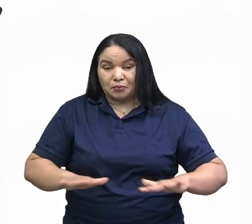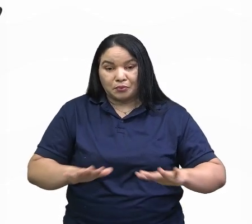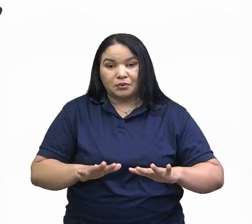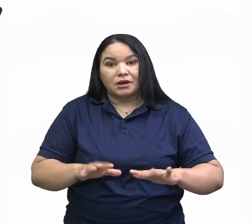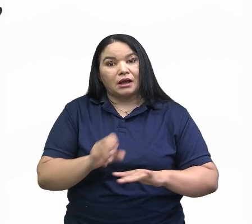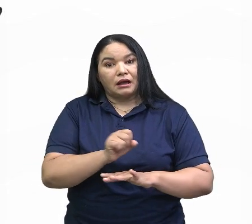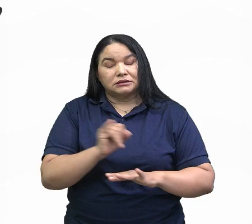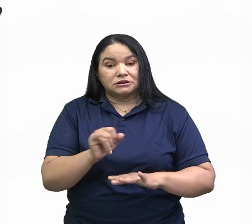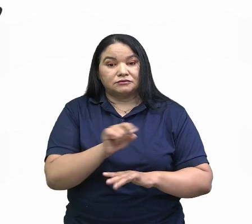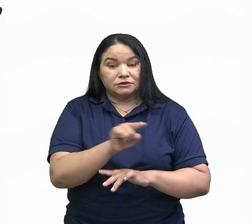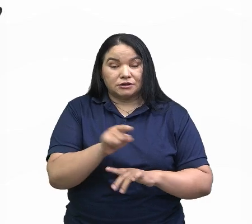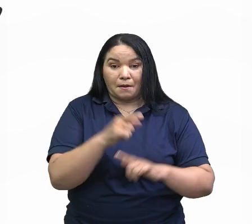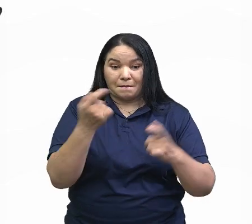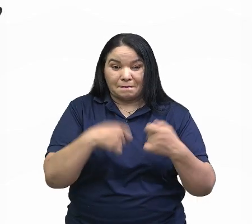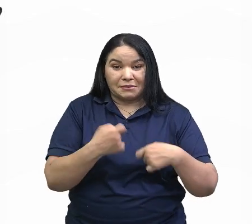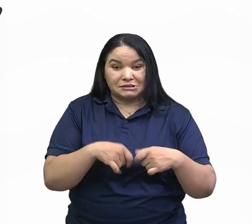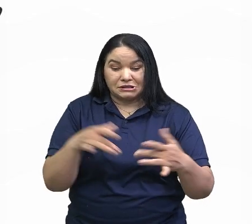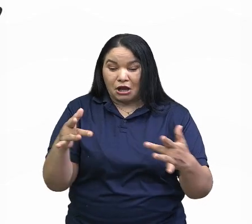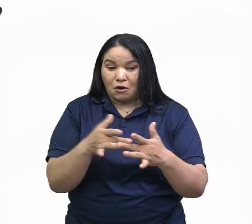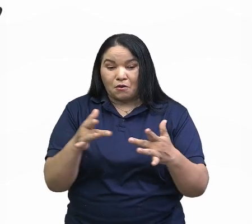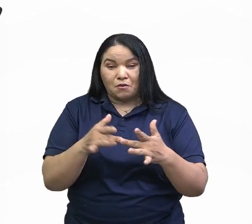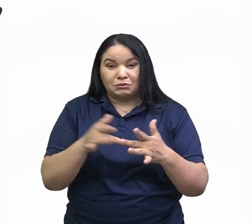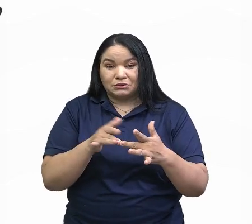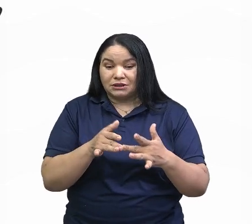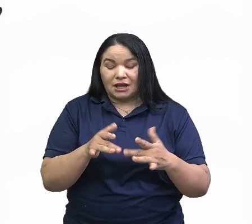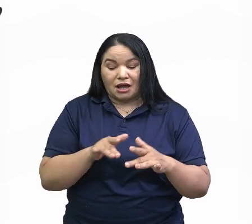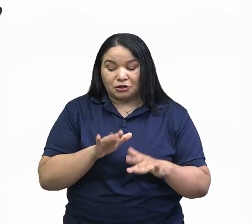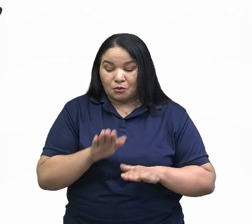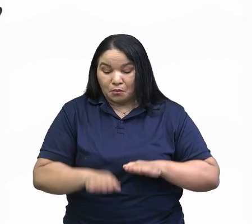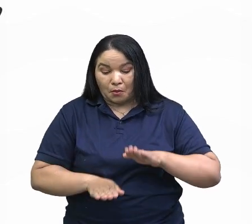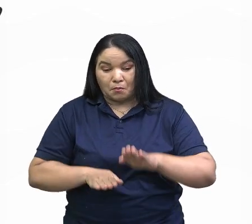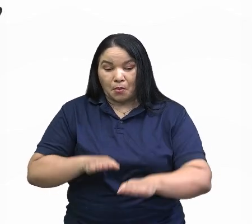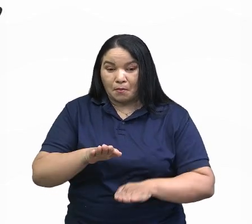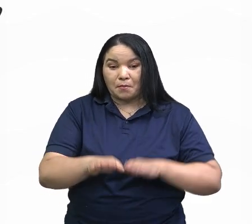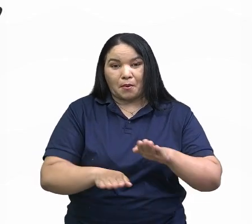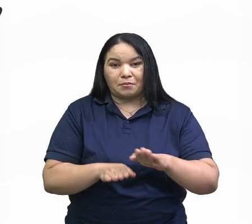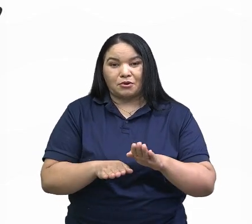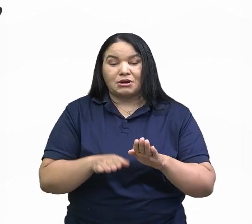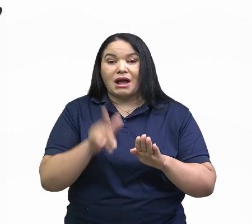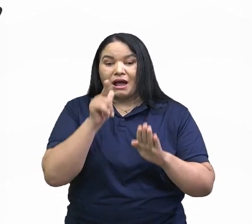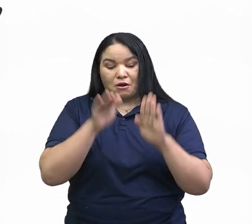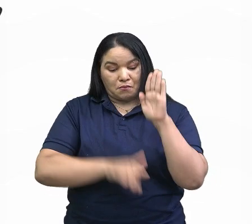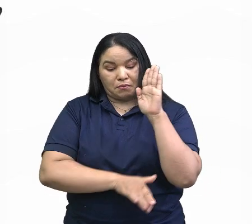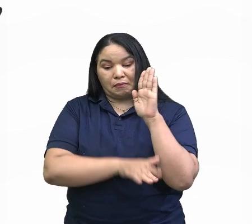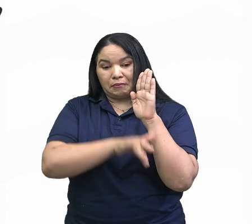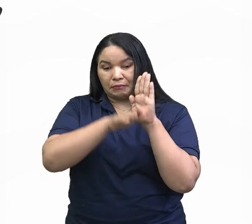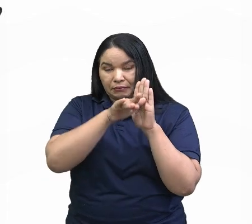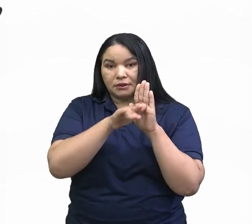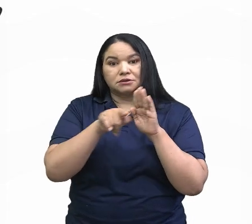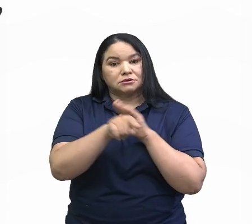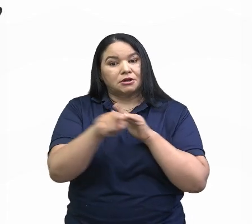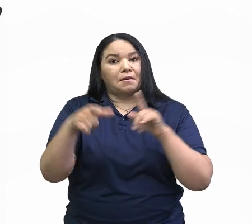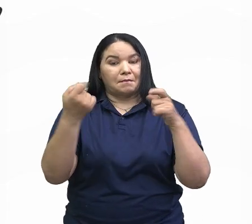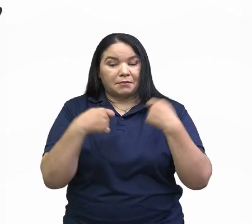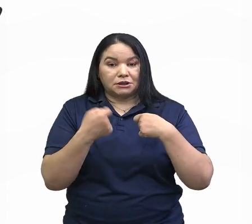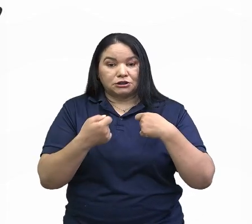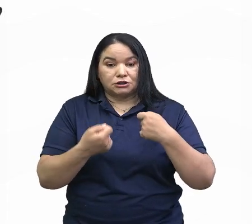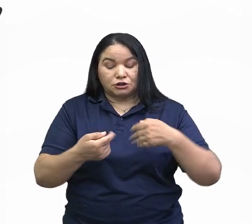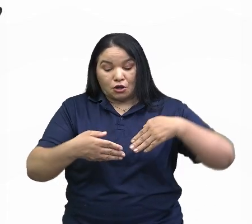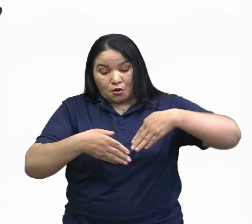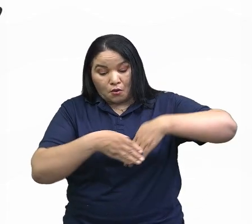se você precisar ter contato com água de enchente, né, das cheias dos rios, por exemplo, usa ali uma